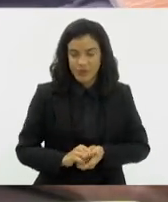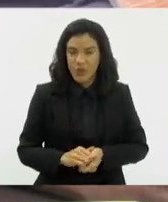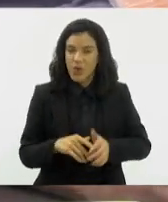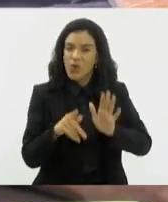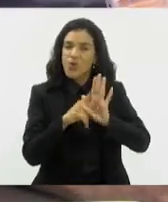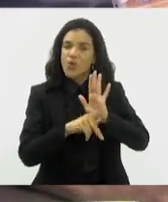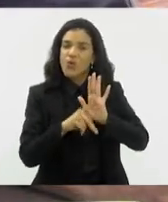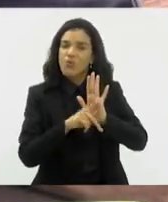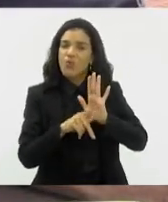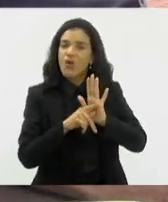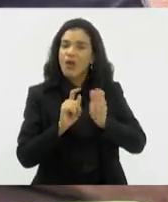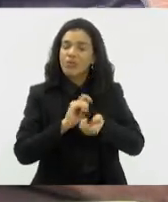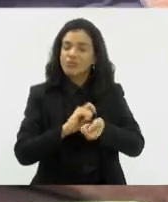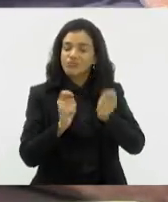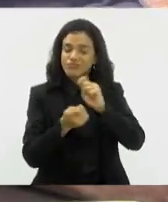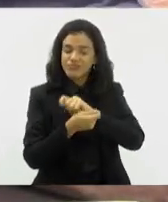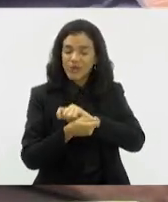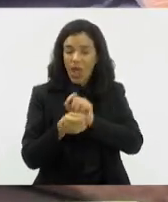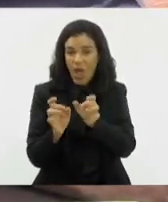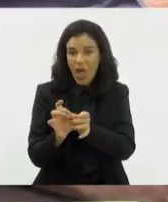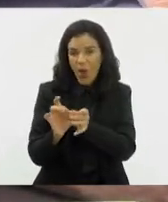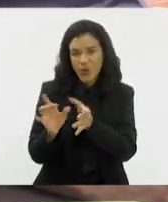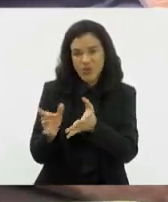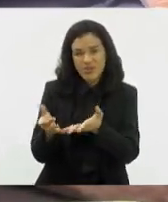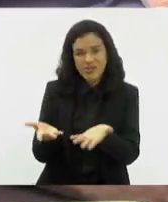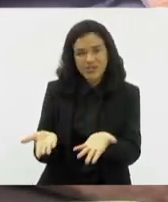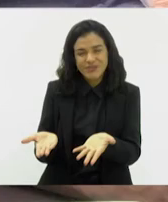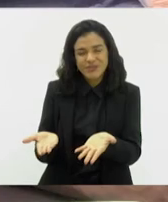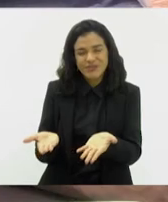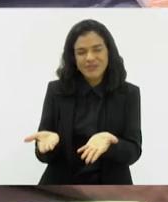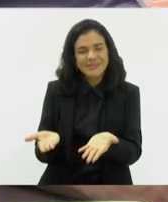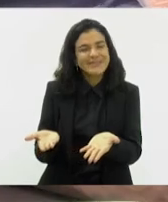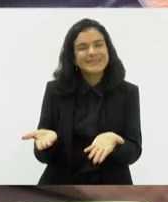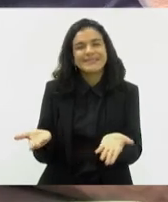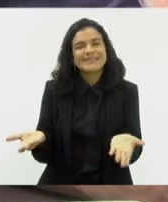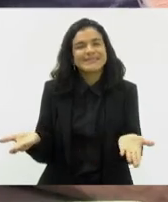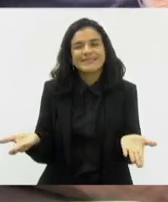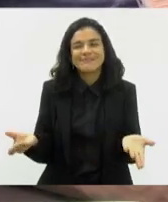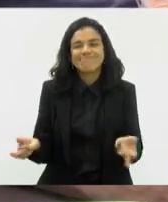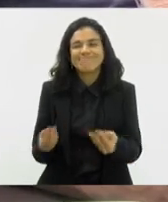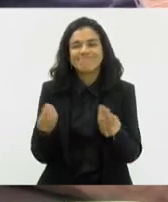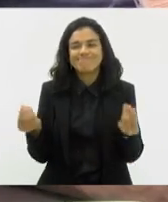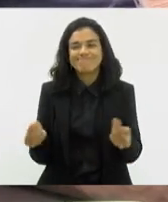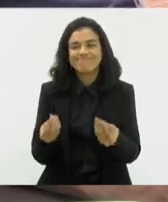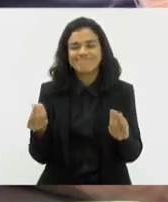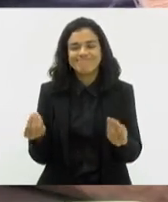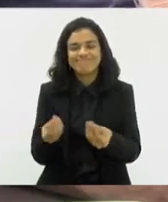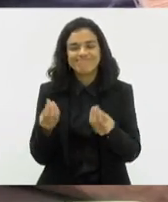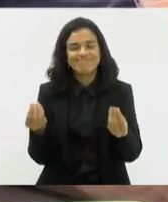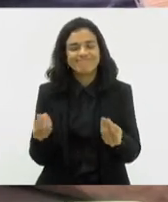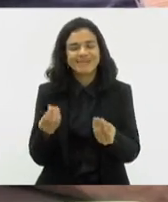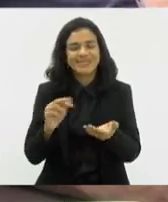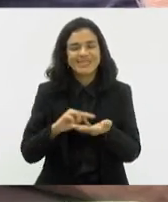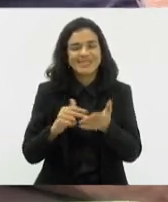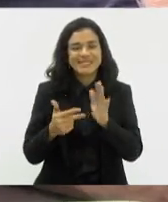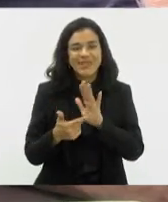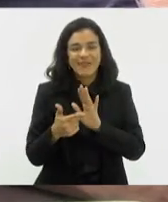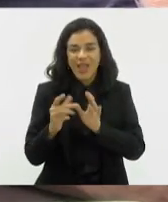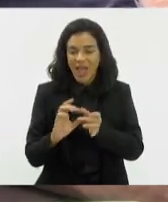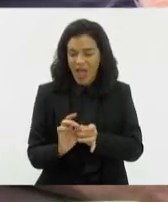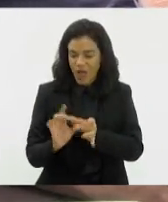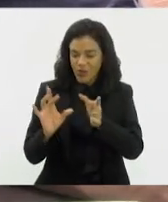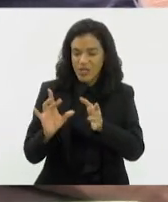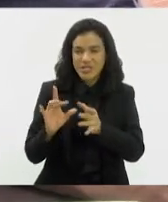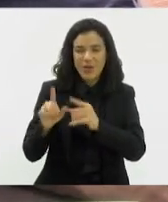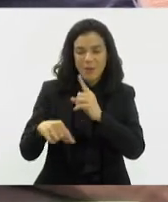programa já. Então, transformar o programa em autorizativo, aí quer dizer, você então está fazendo autorização